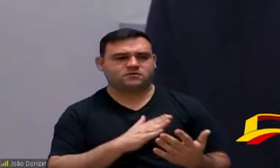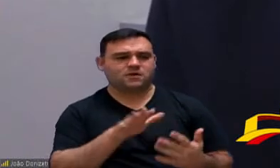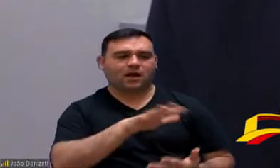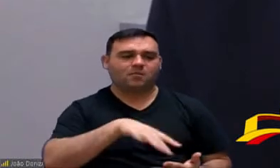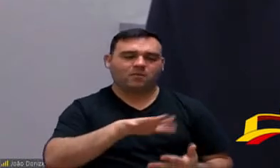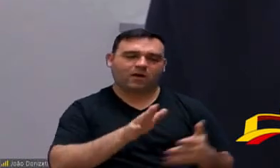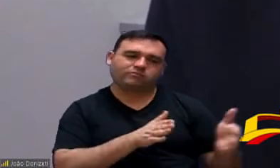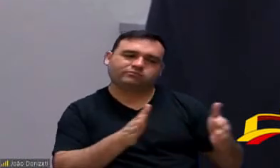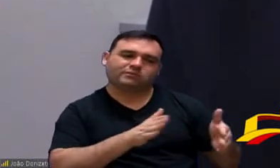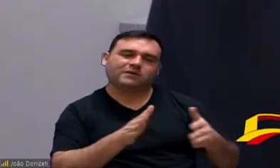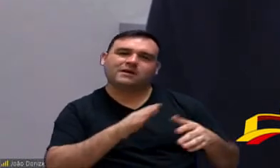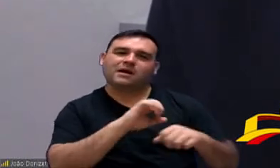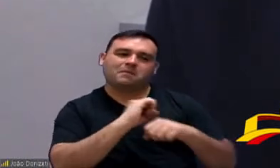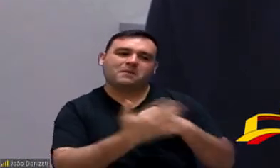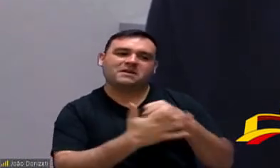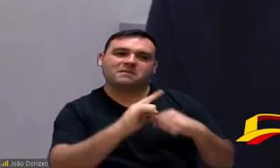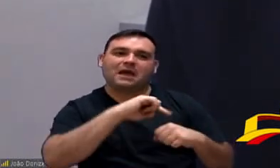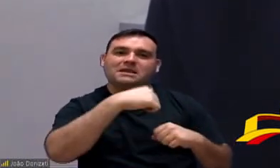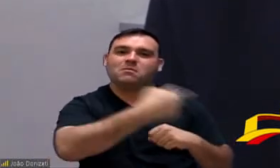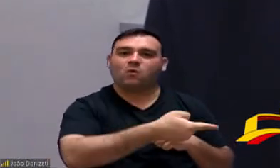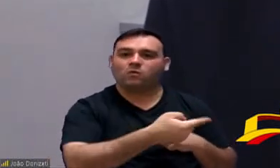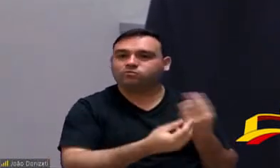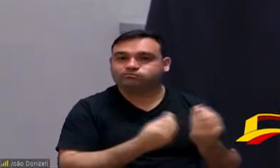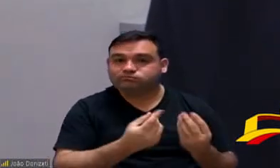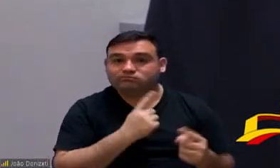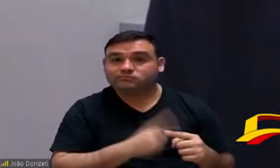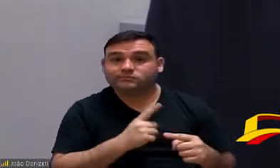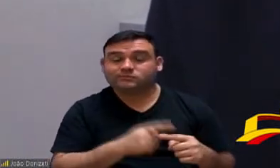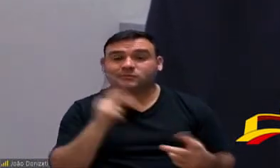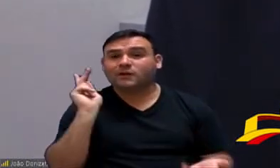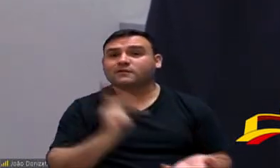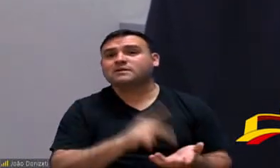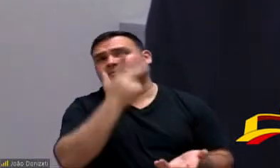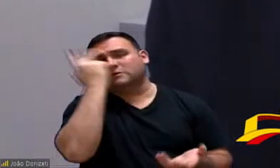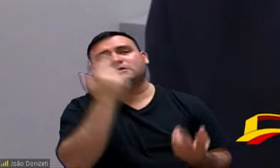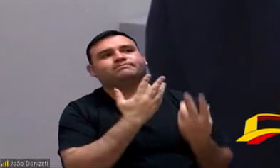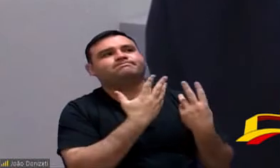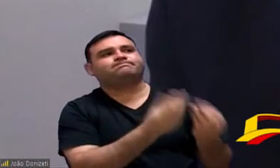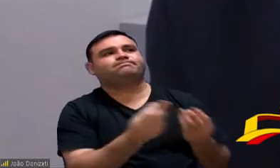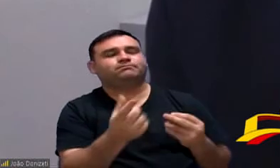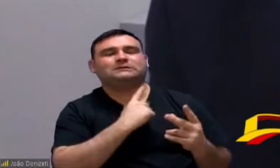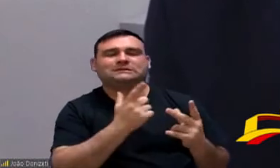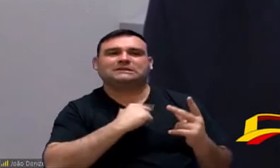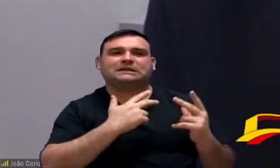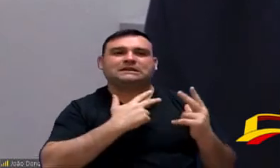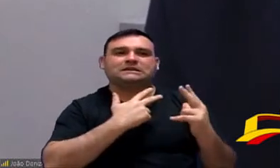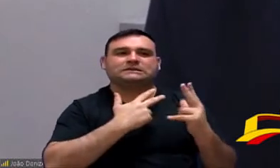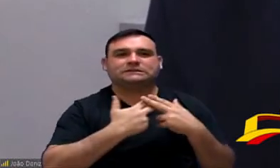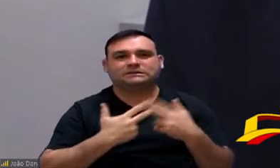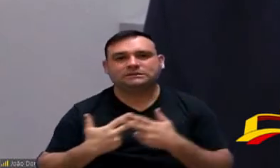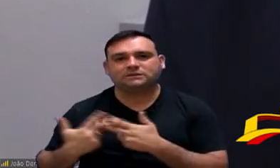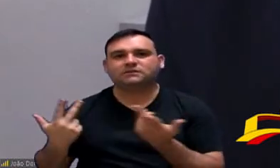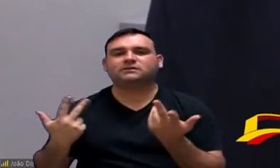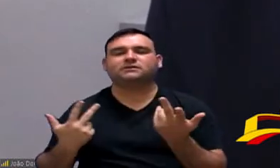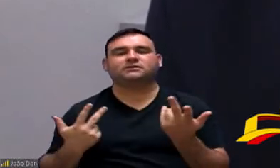período pós-pandêmico do Covid, porque realmente muitas pessoas ficaram com as pessoas que, graças